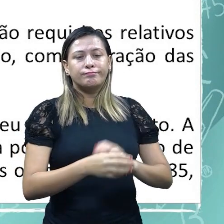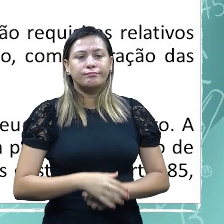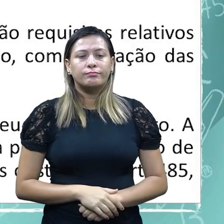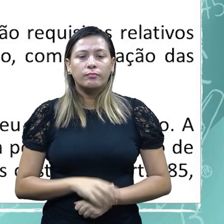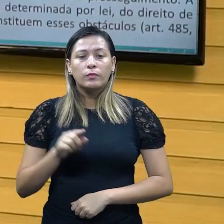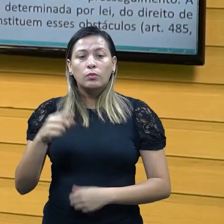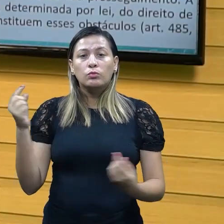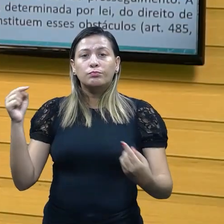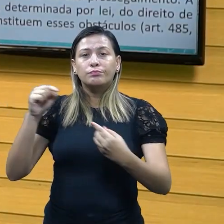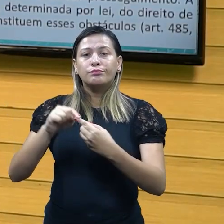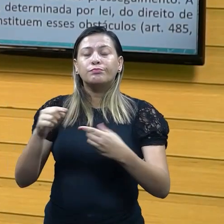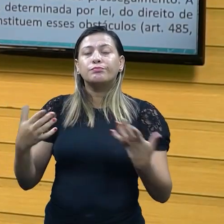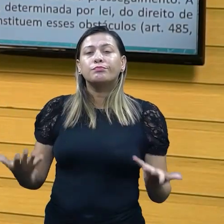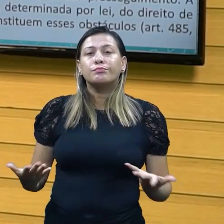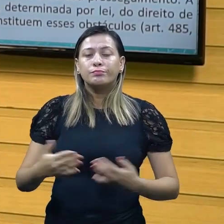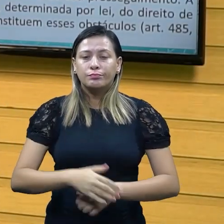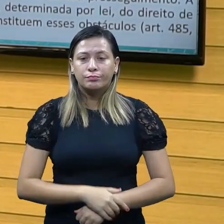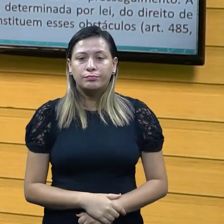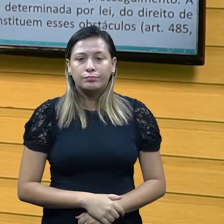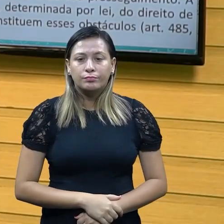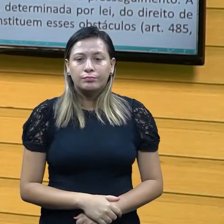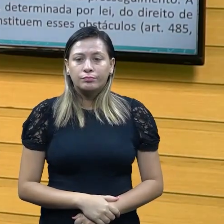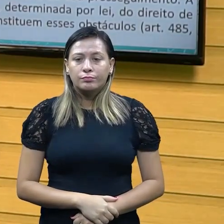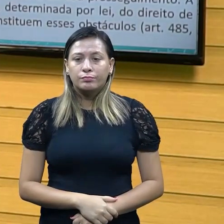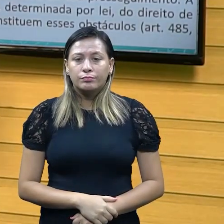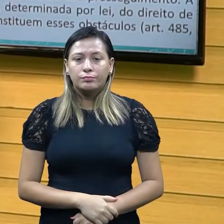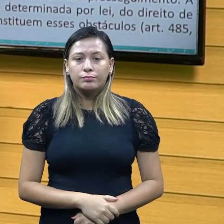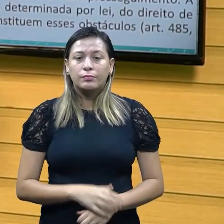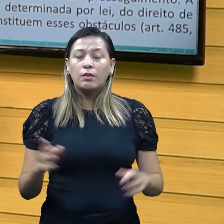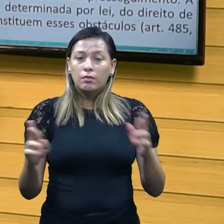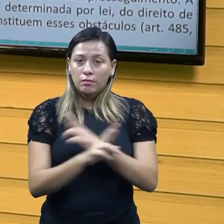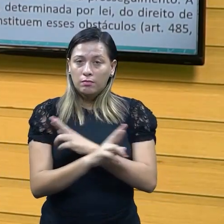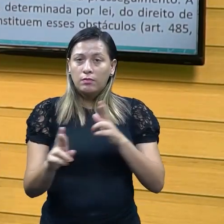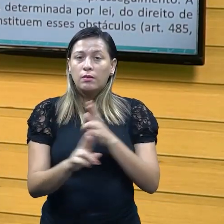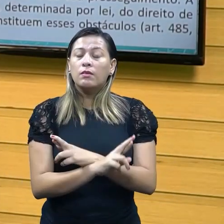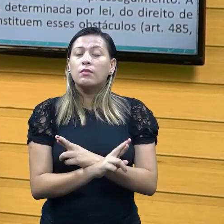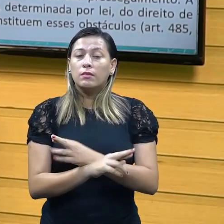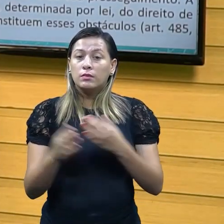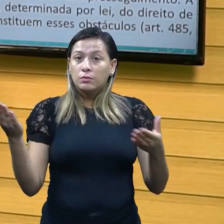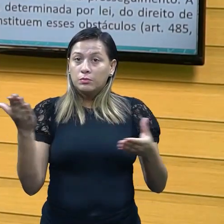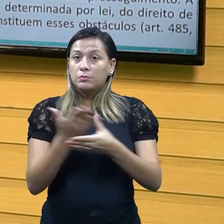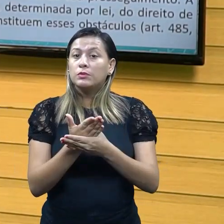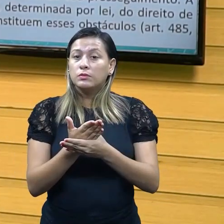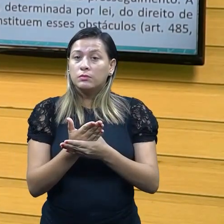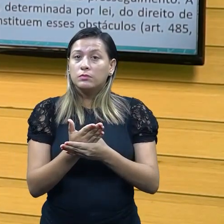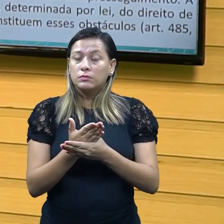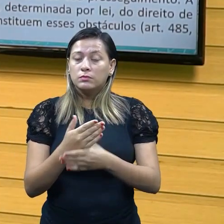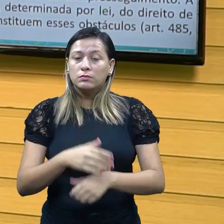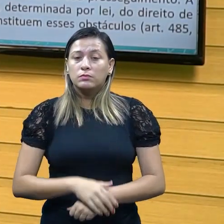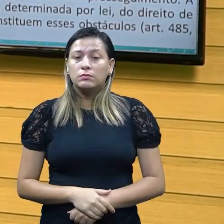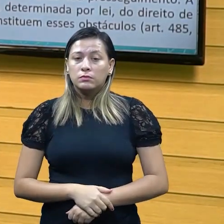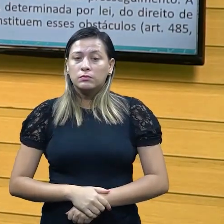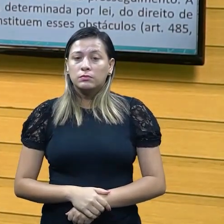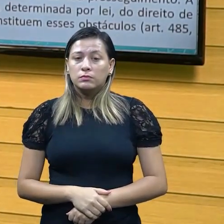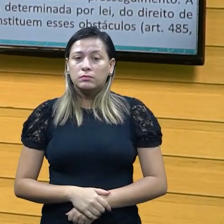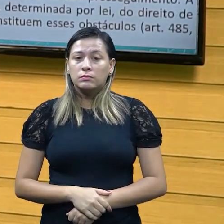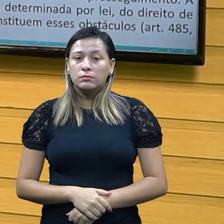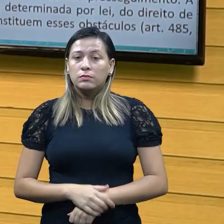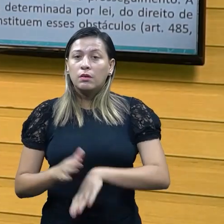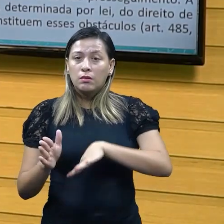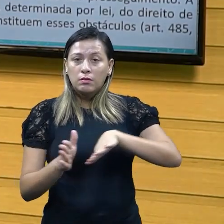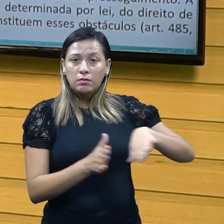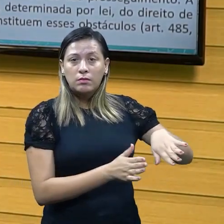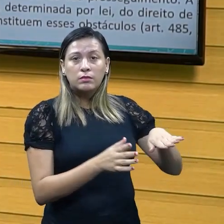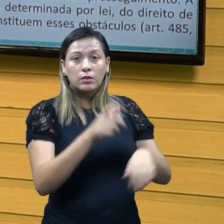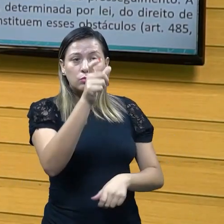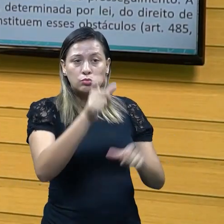objetivos. Bom, aqui a gente está falando especificamente sobre a relação processual. Daqui para lá, nós estávamos falando sobre os